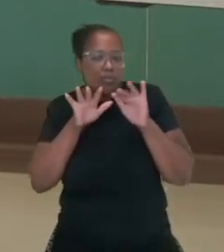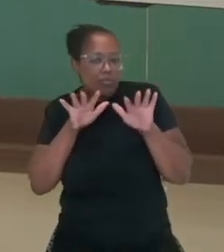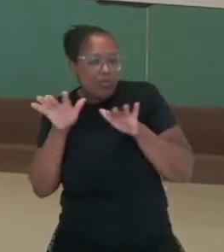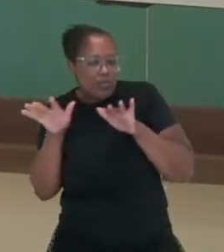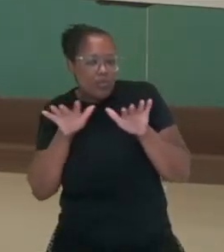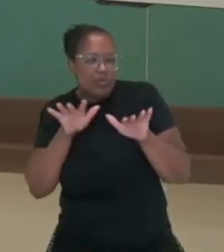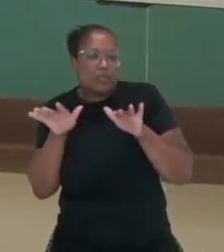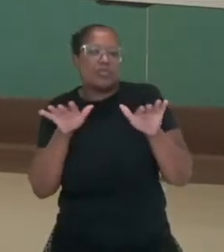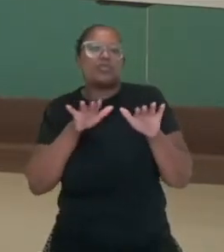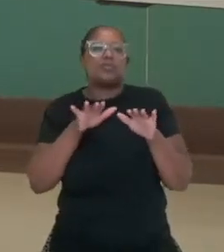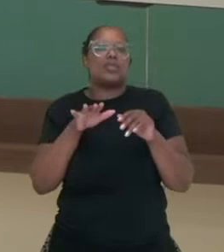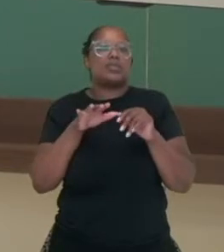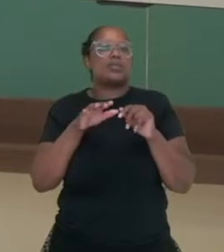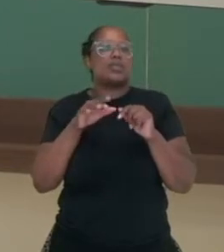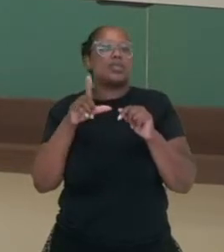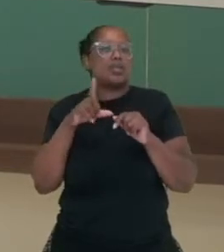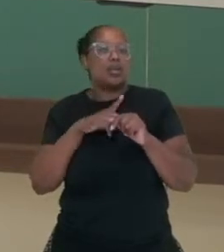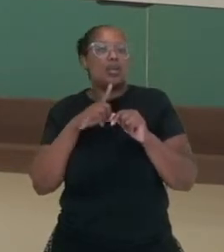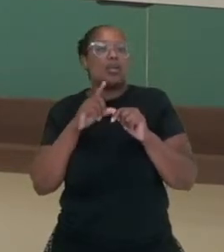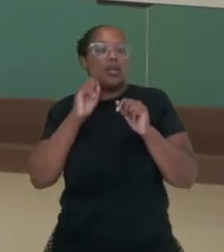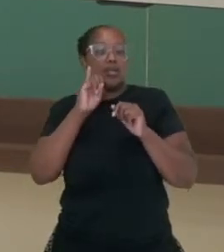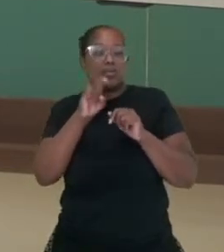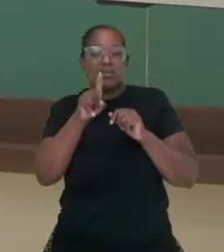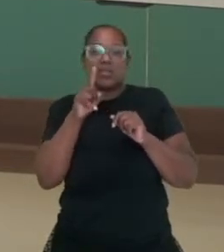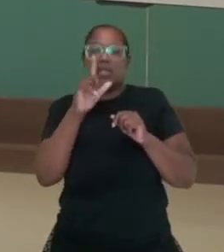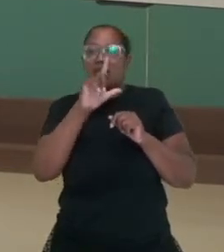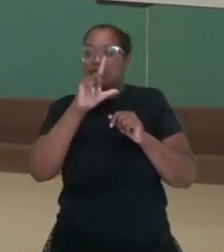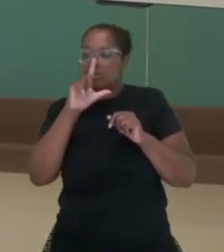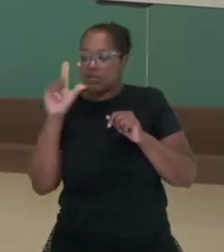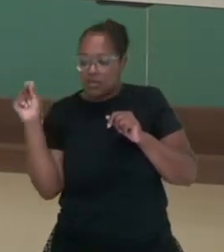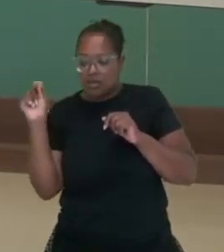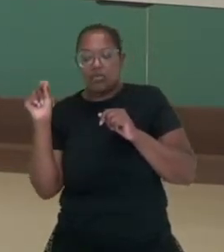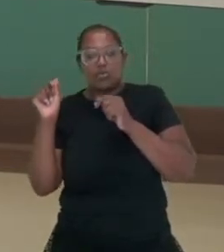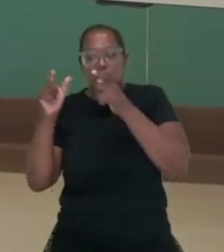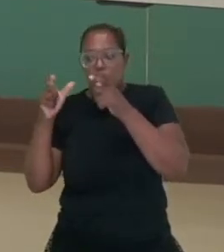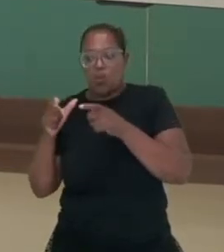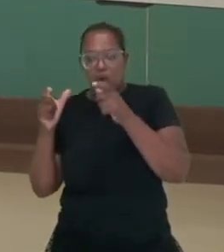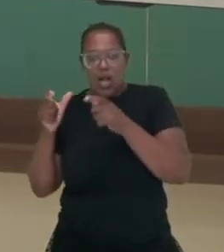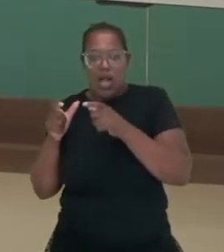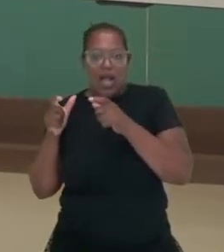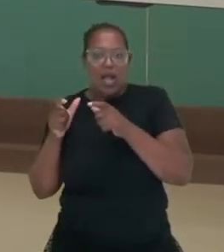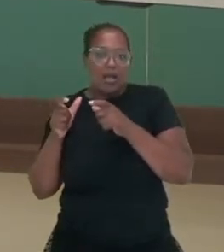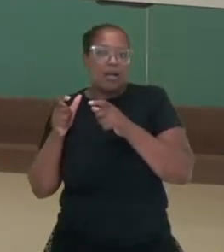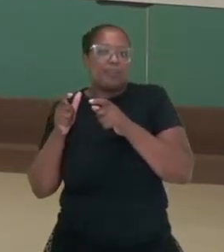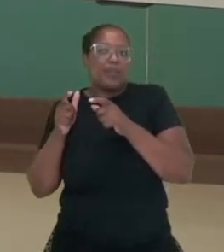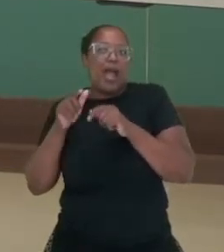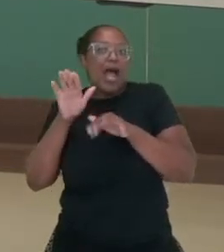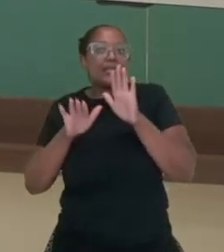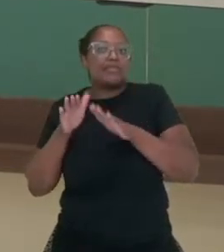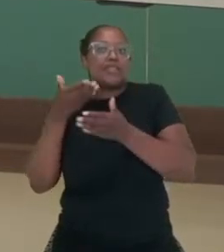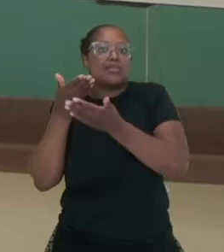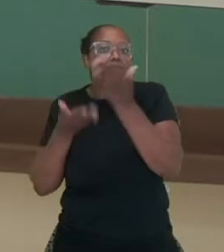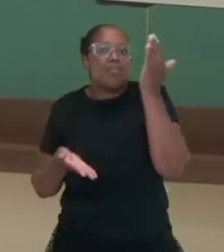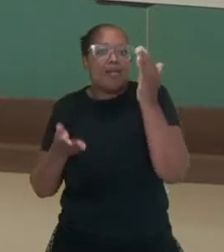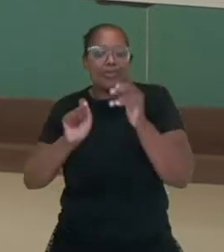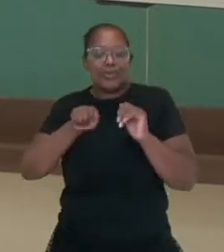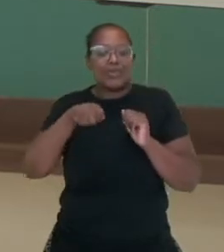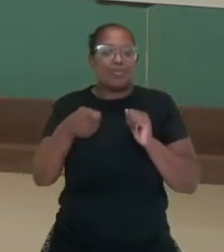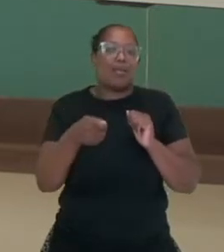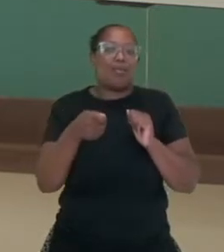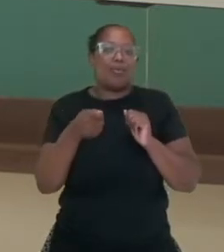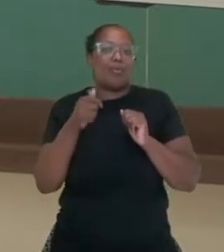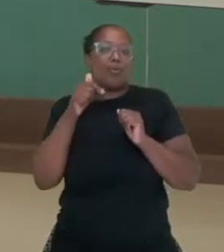das torres, tá? Quando você sai de uma célula e não entra logo numa outra célula, é quando o teu